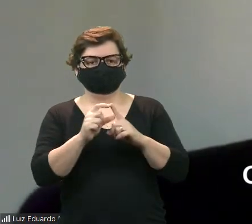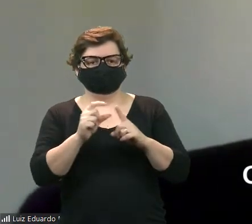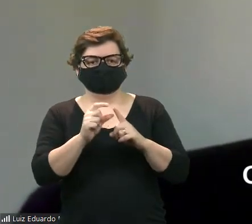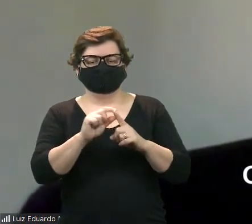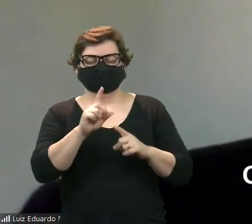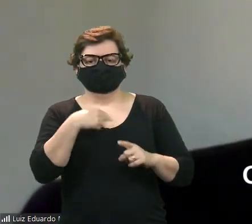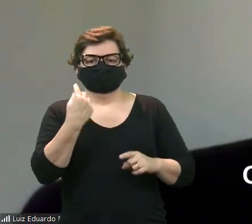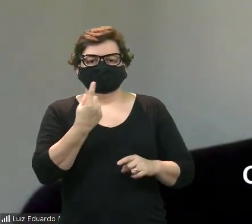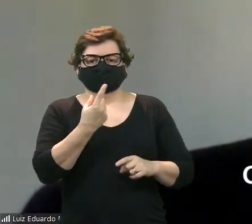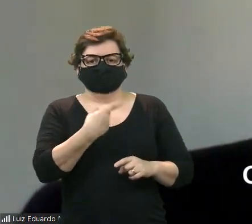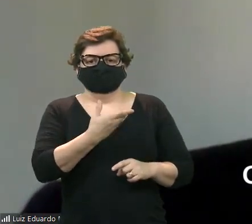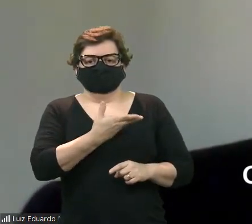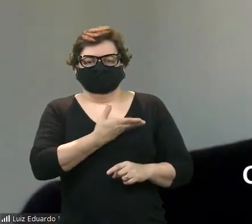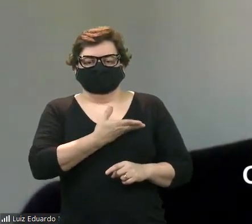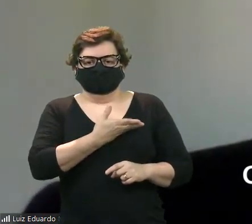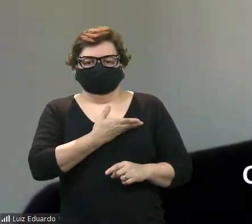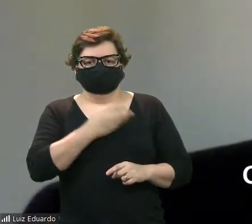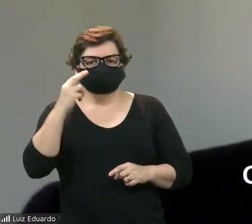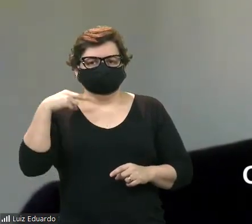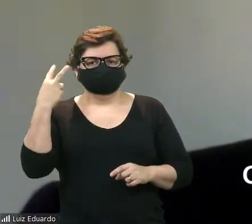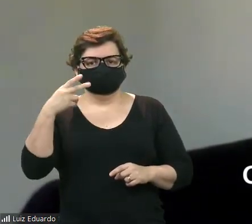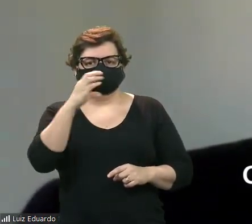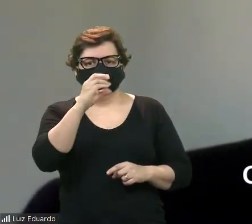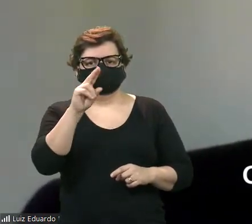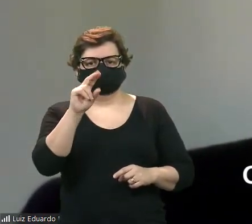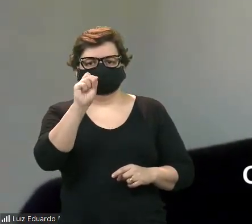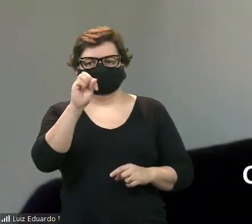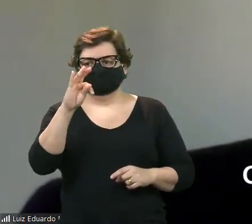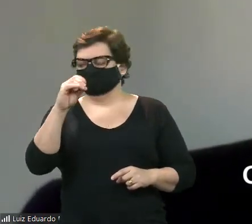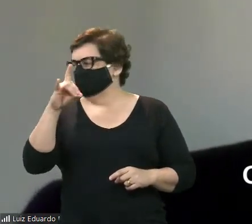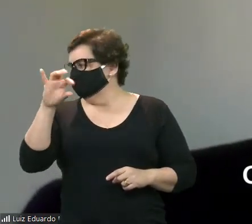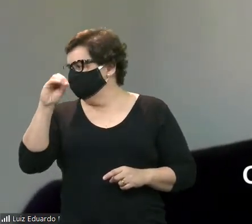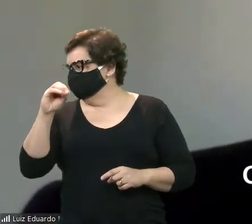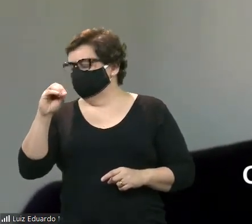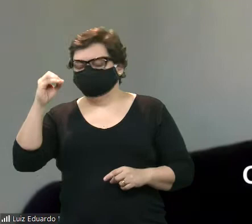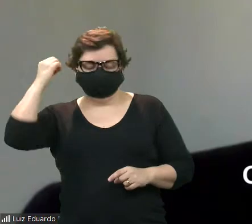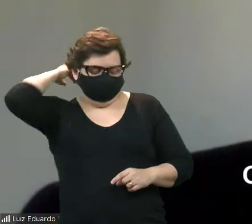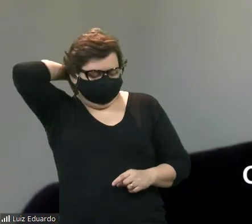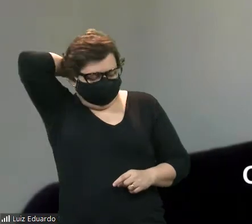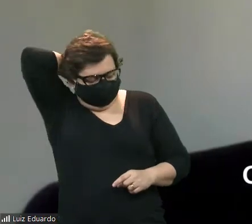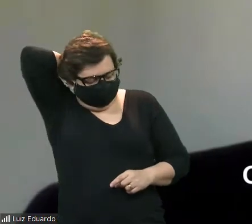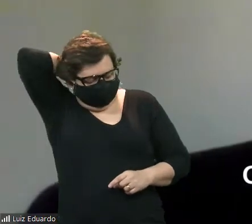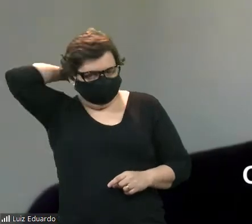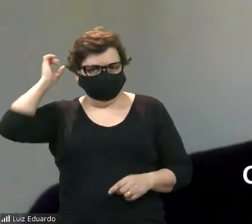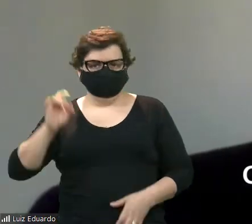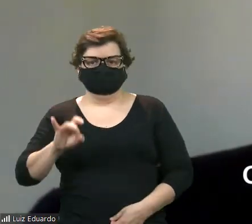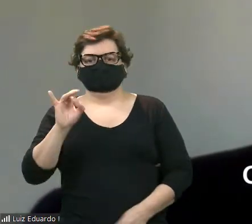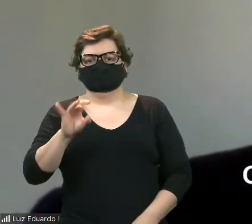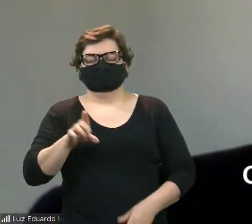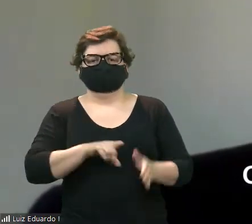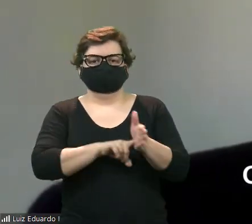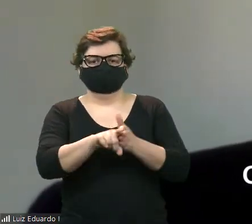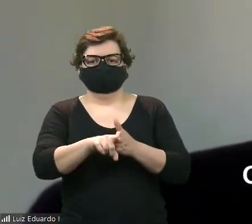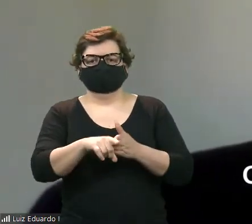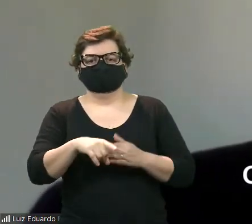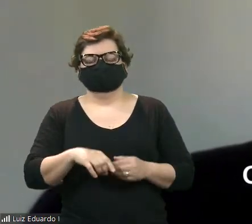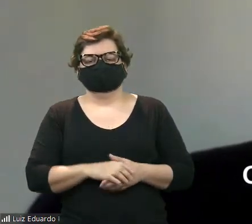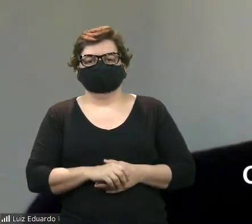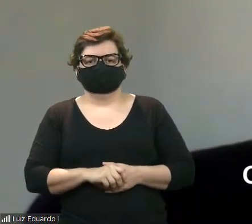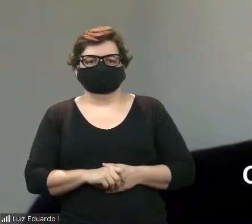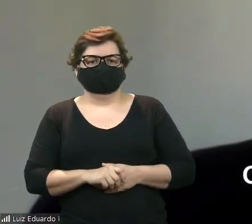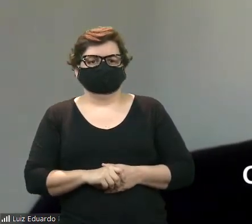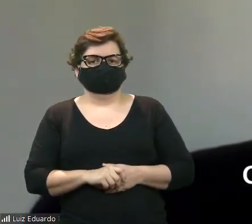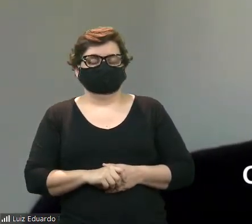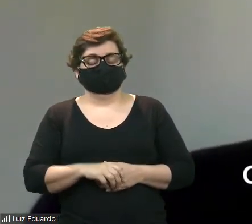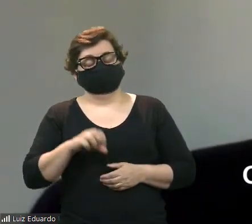caro vereador Marcos Custódio, eu só vou fazer brevemente uma consulta rápida, Vossa Excelência. De